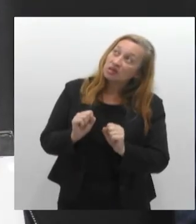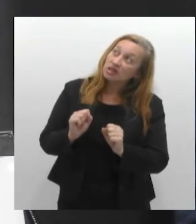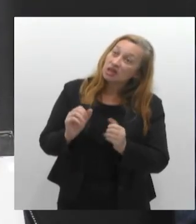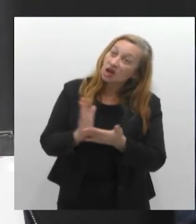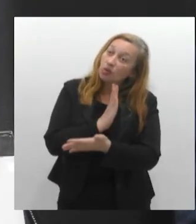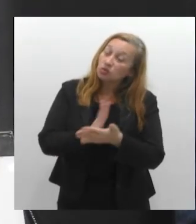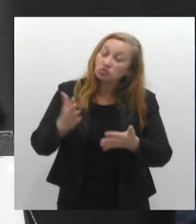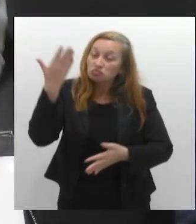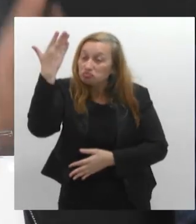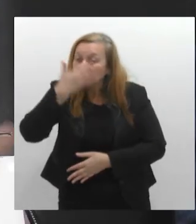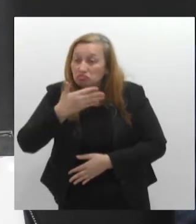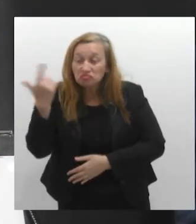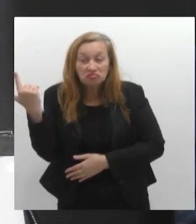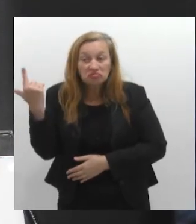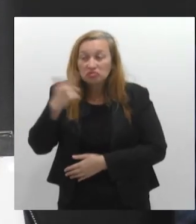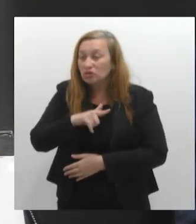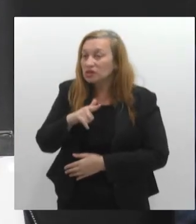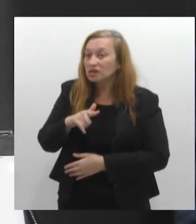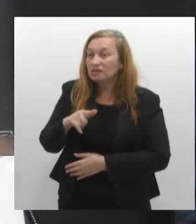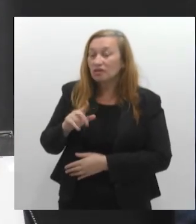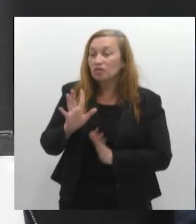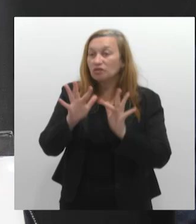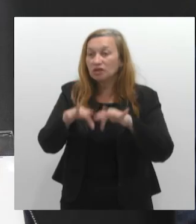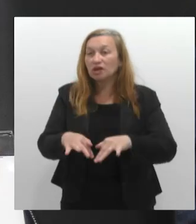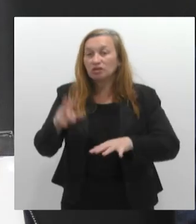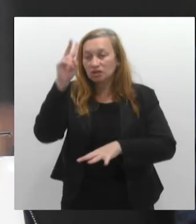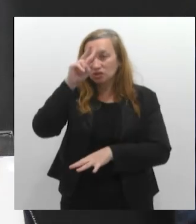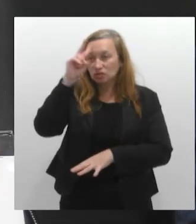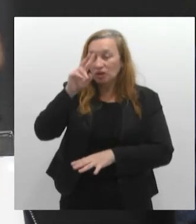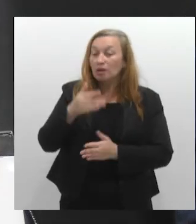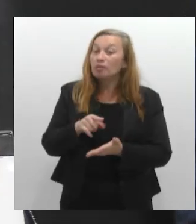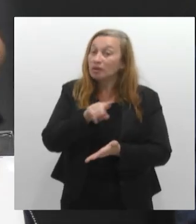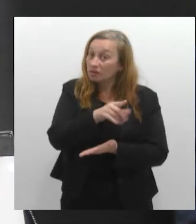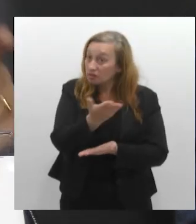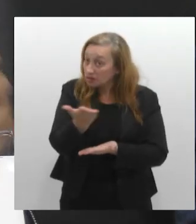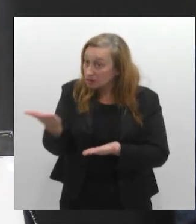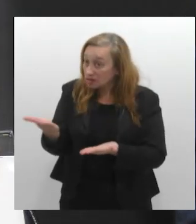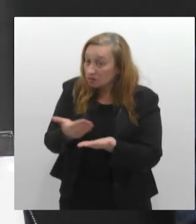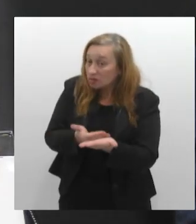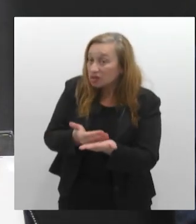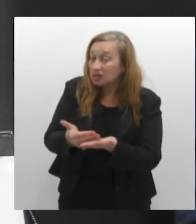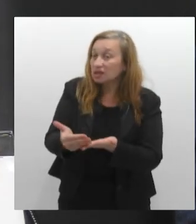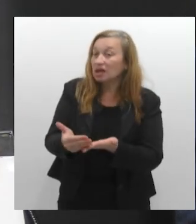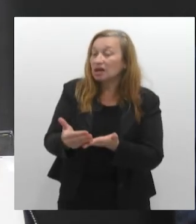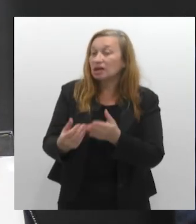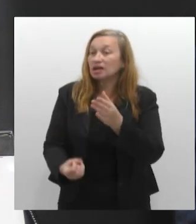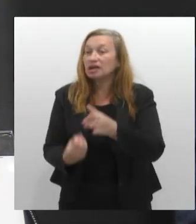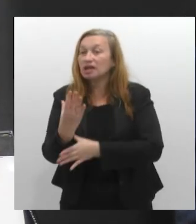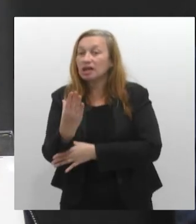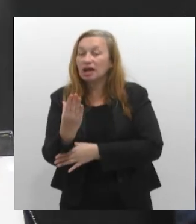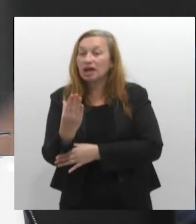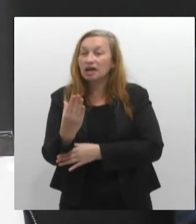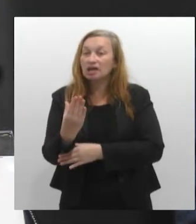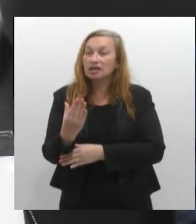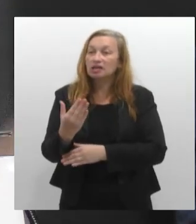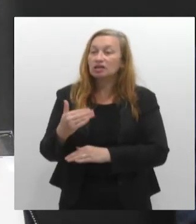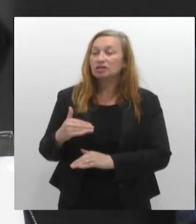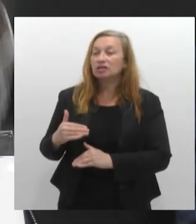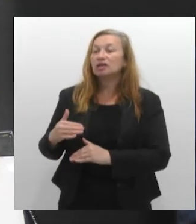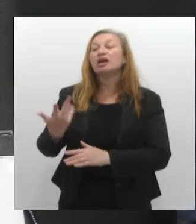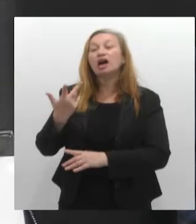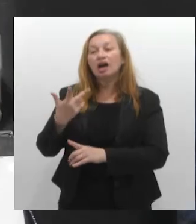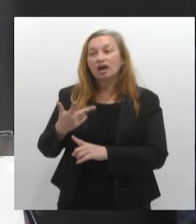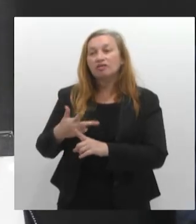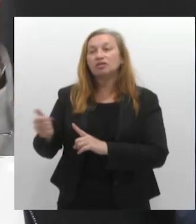ver o final dessa história, mas foram os senhores que começaram a construir com um pequeno tijolo a grande vitória